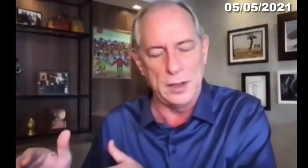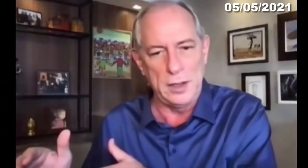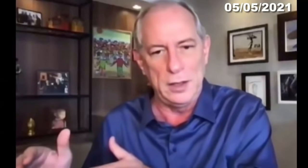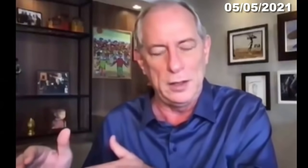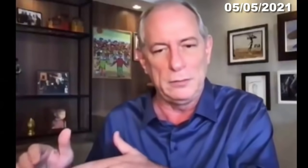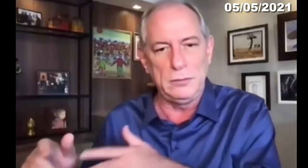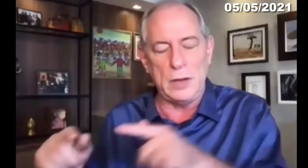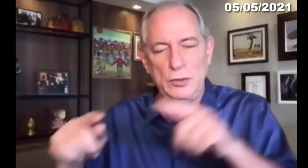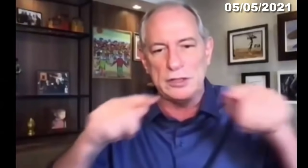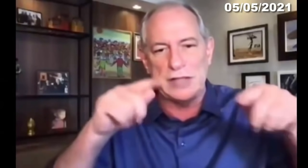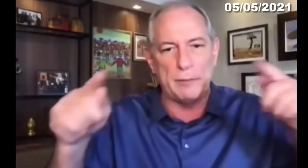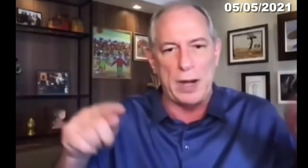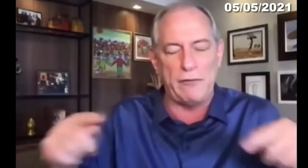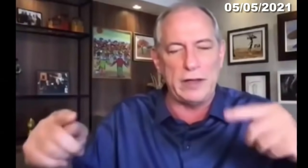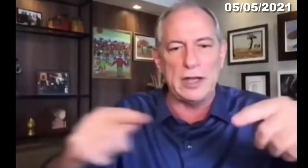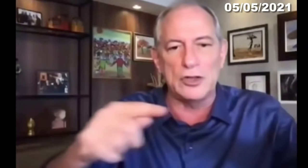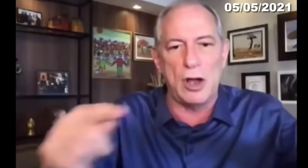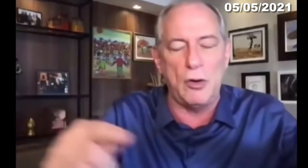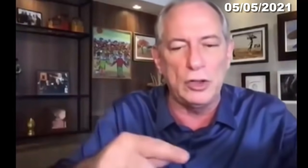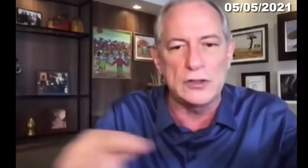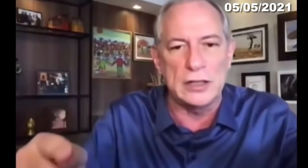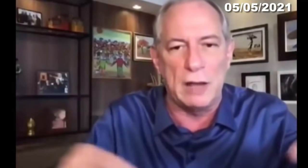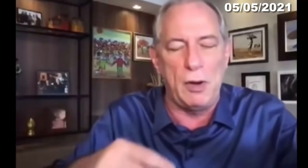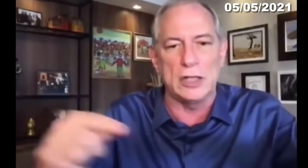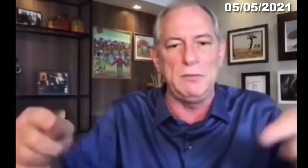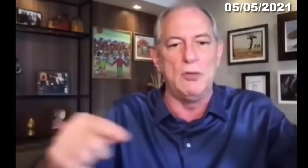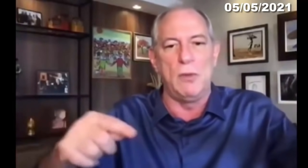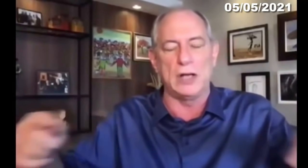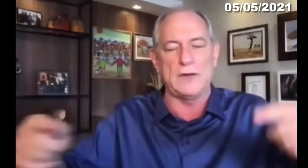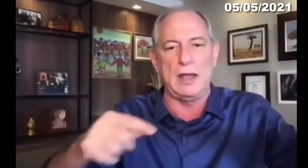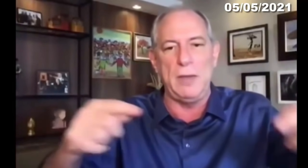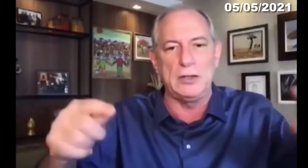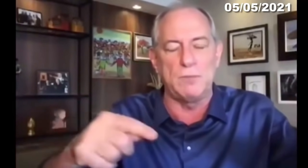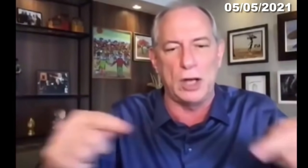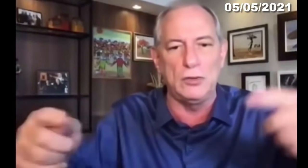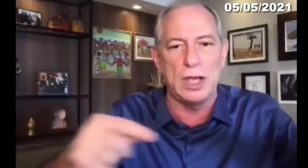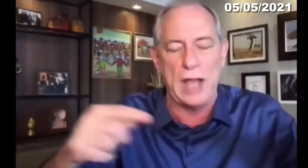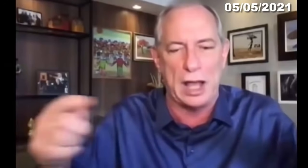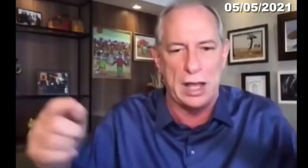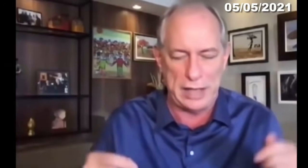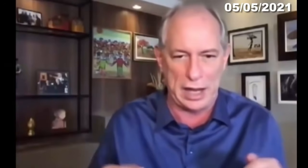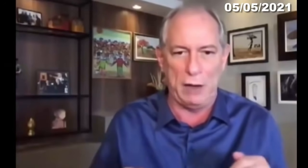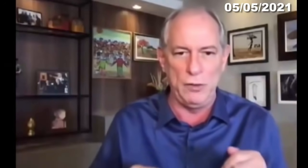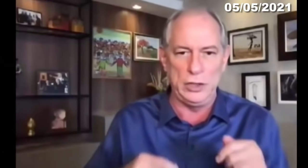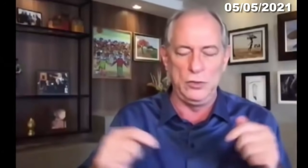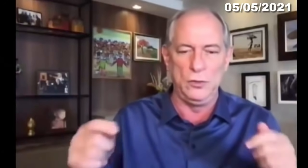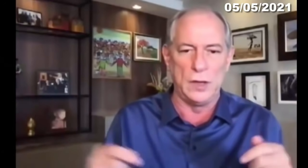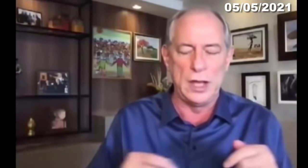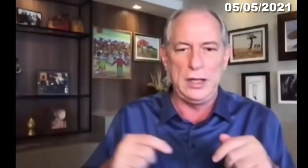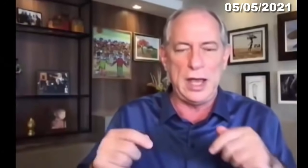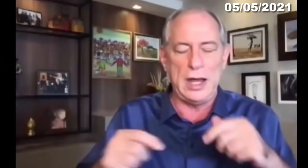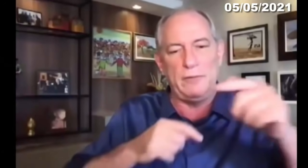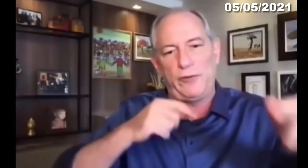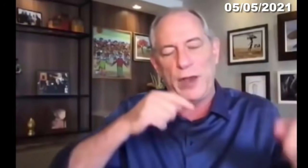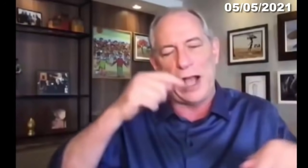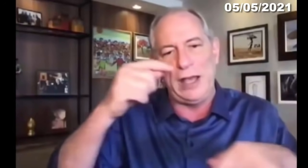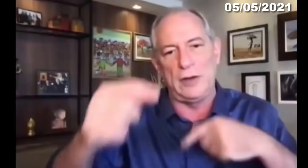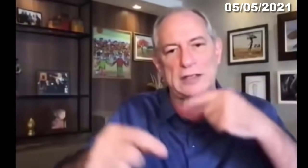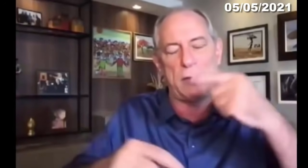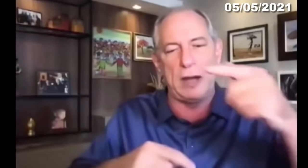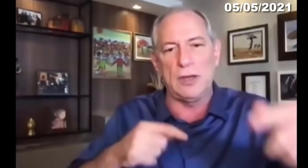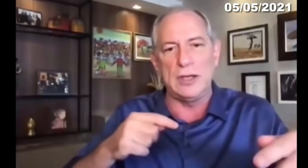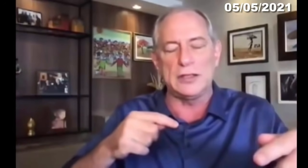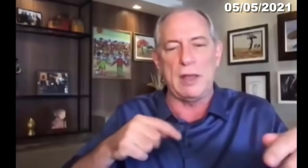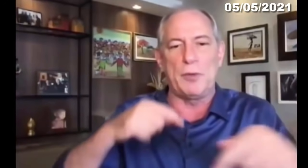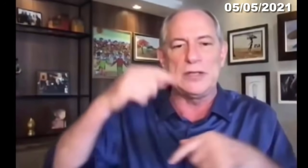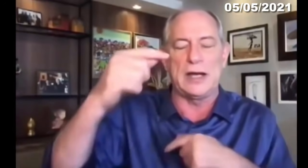rebanho. Disseram para ele, ó, vai ter só 800 mortes, 1.000 mortes, vai ter menos mortes do que da H1N1. E ele foi caindo